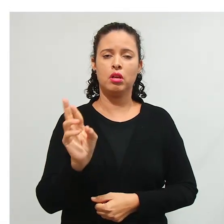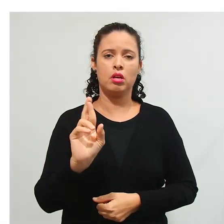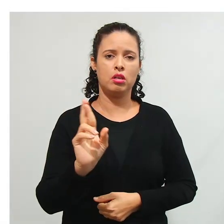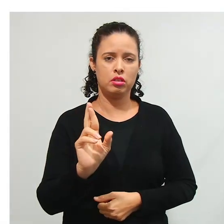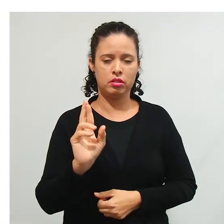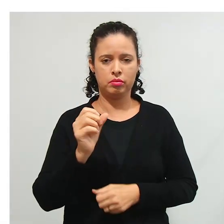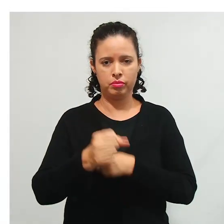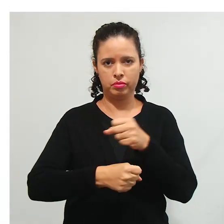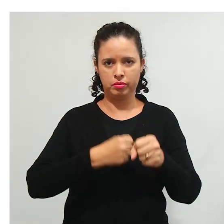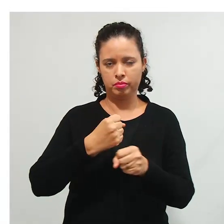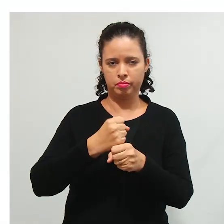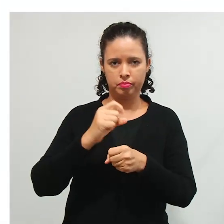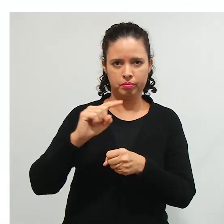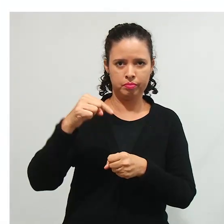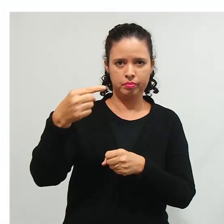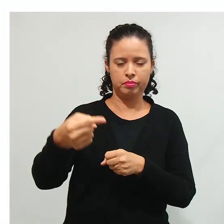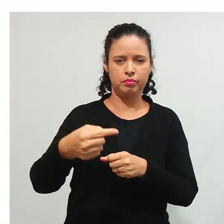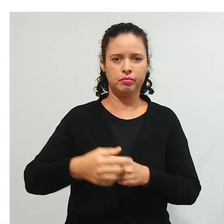exercício seguinte.